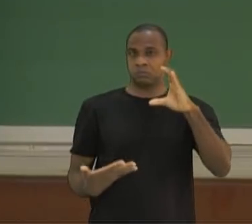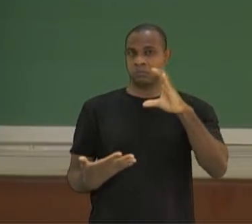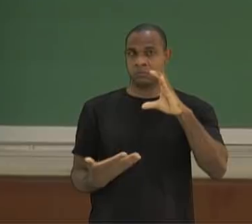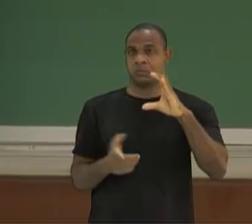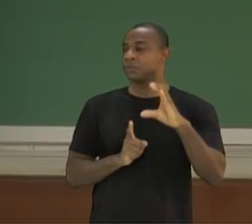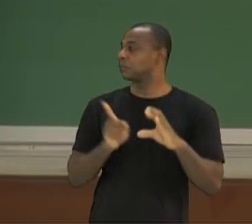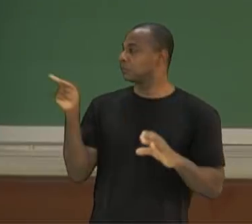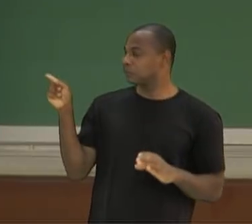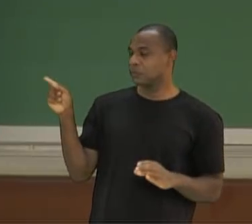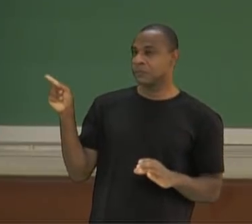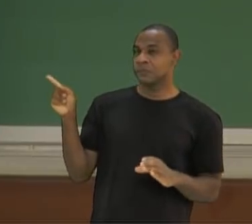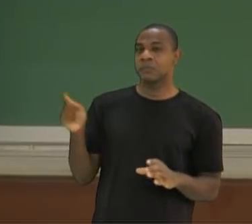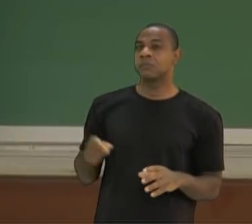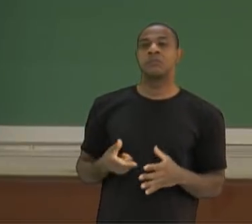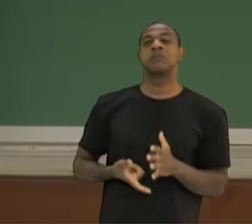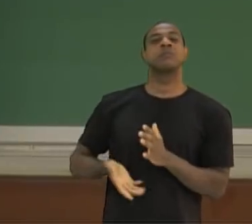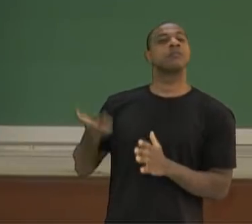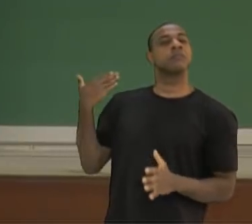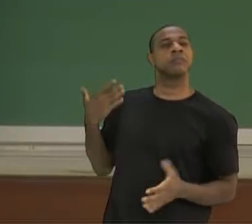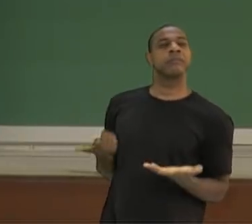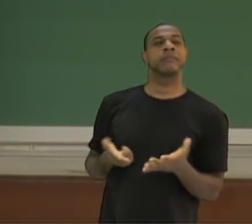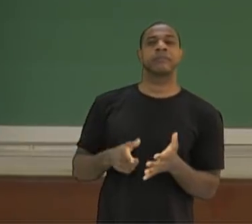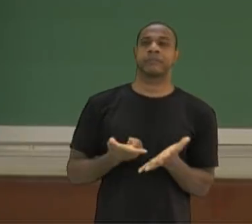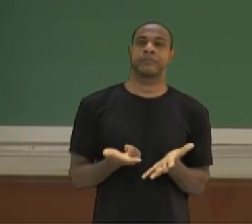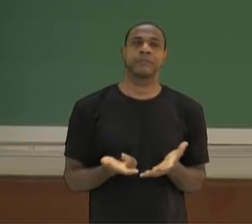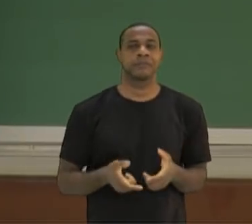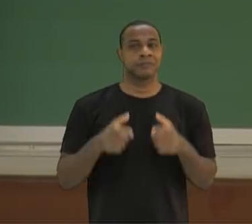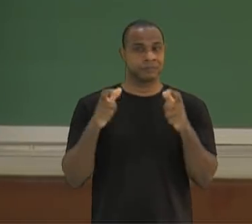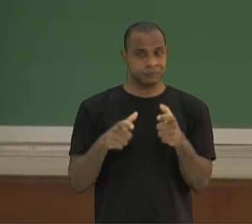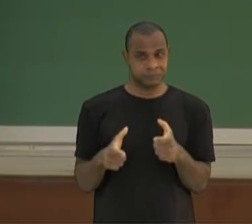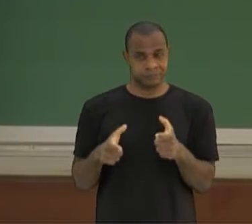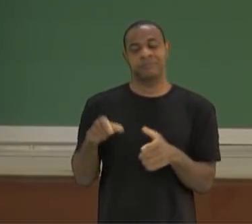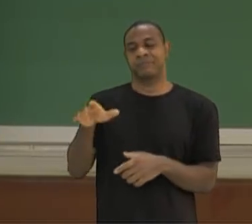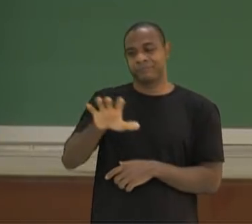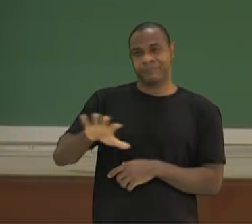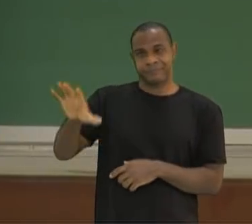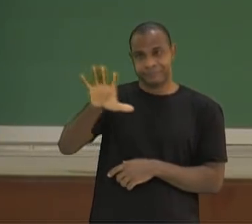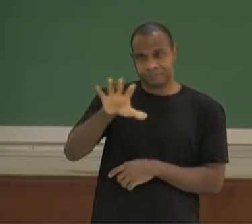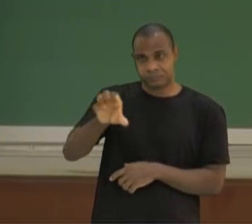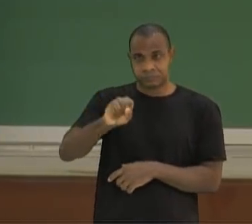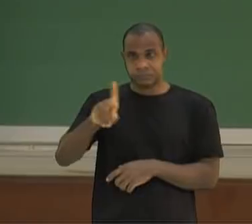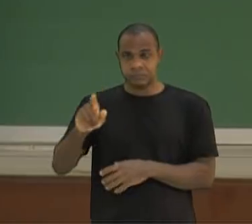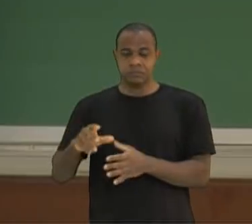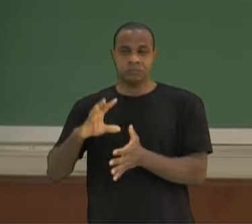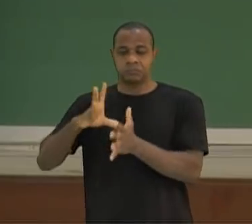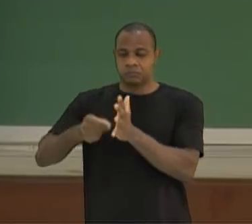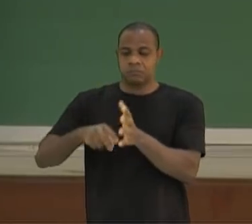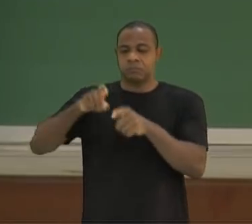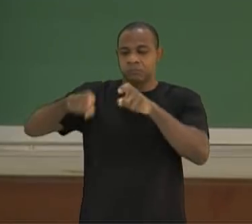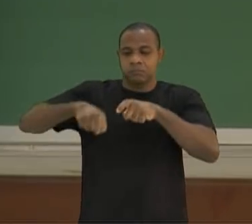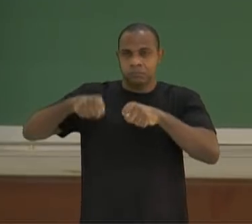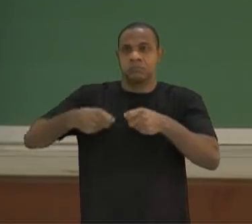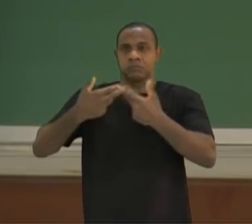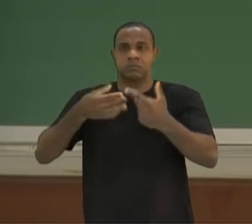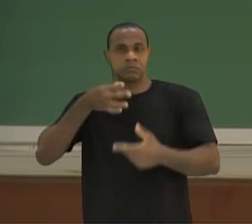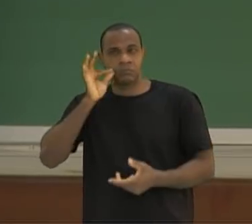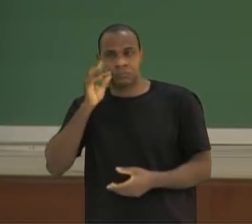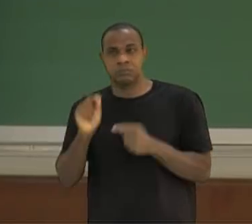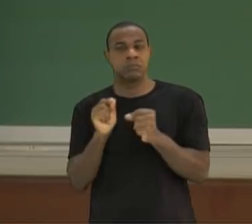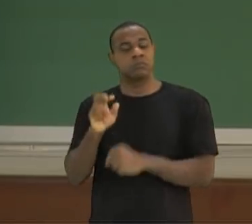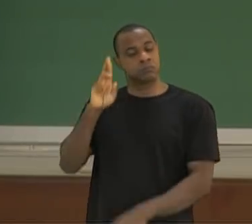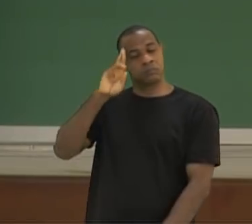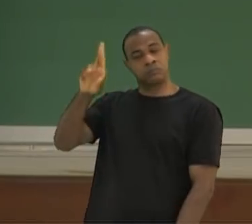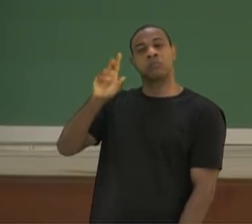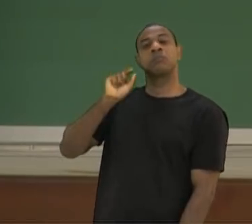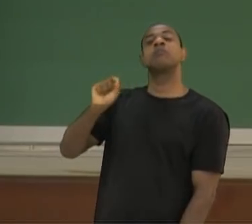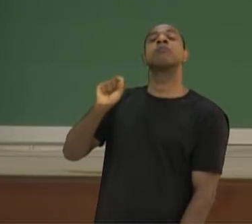Onde eram as lavouras de café? Na região Sudeste. Quem eram os donos do dinheiro dessas economias,